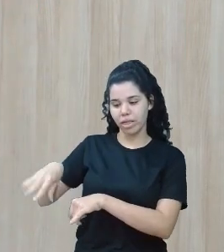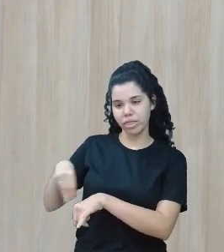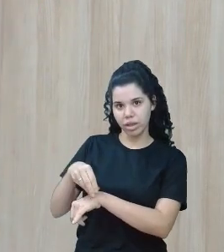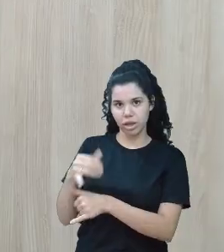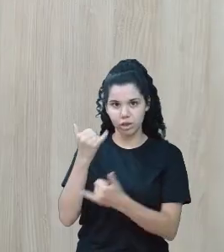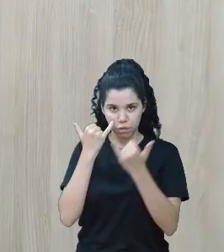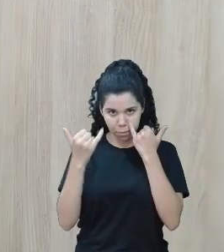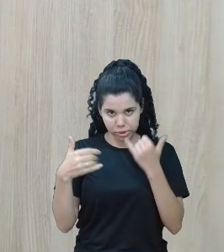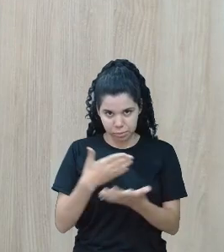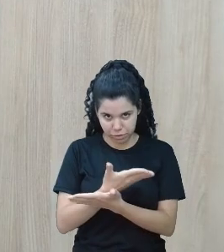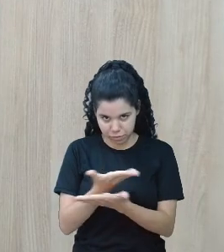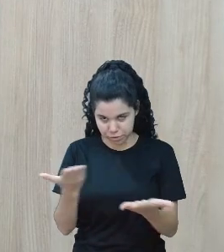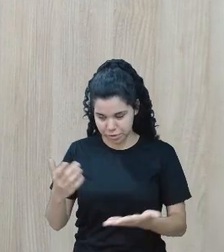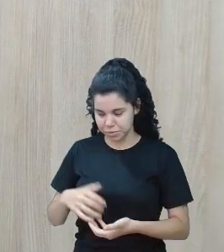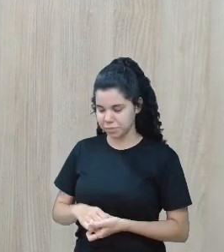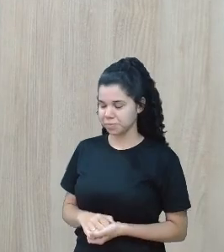Denise?